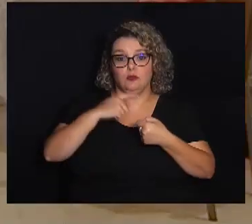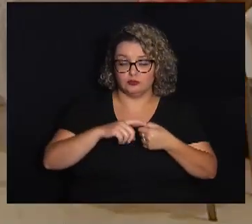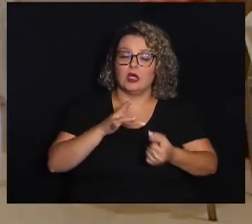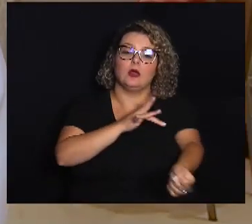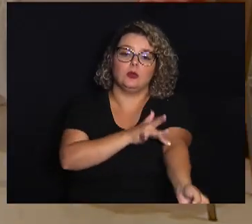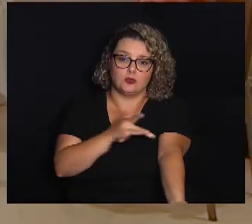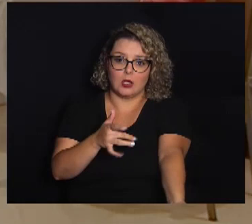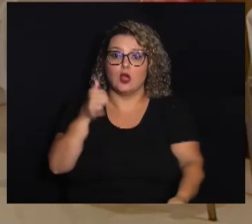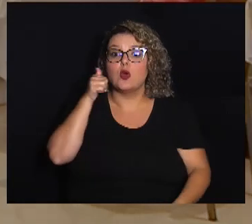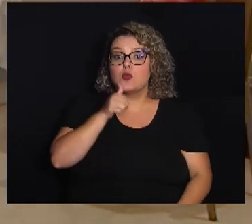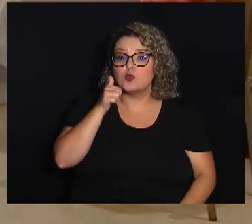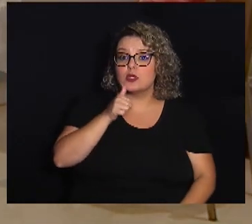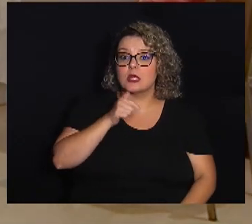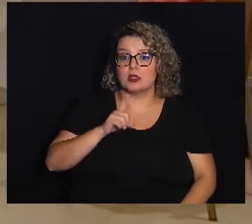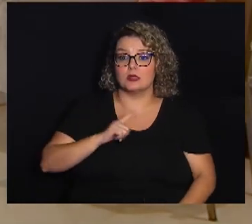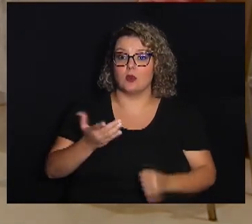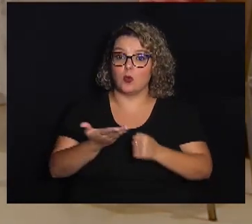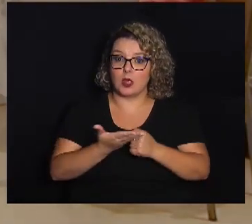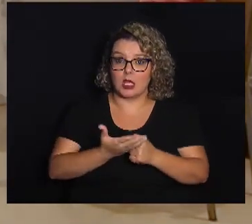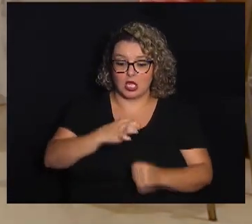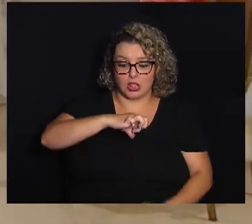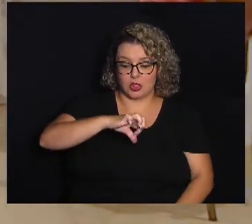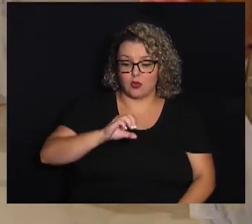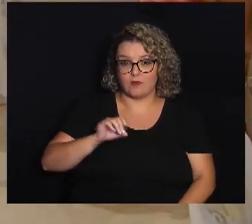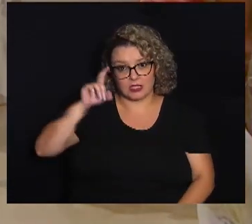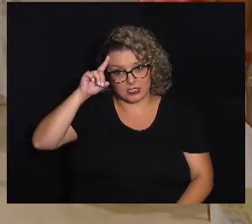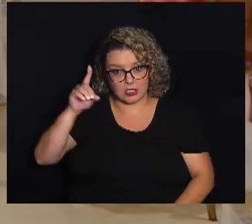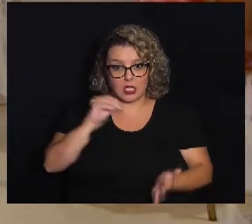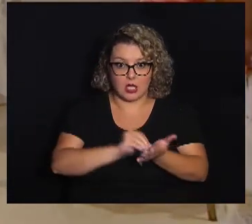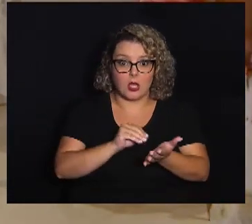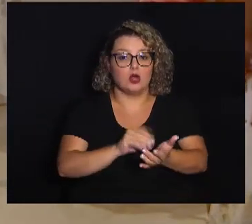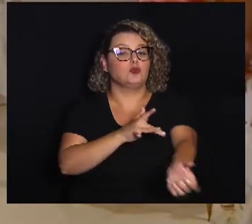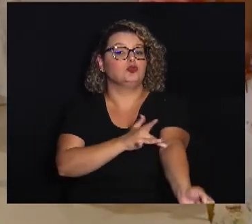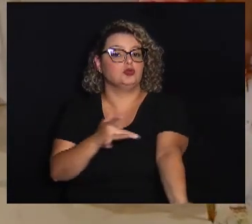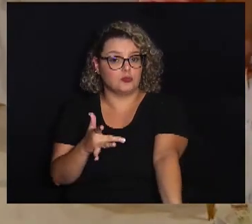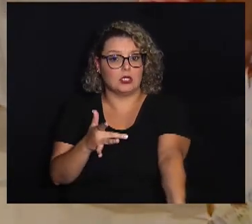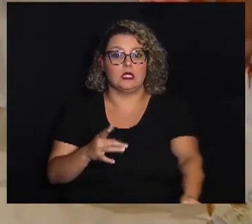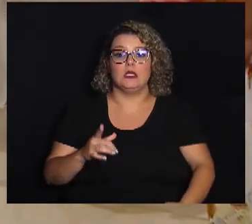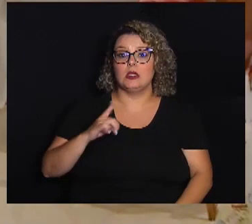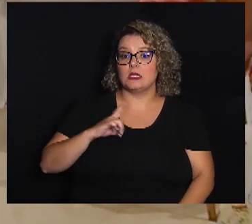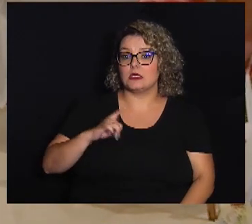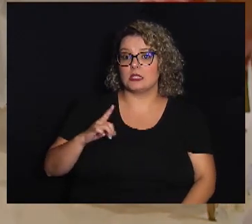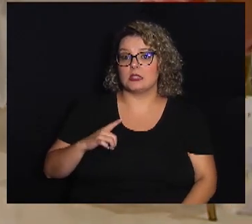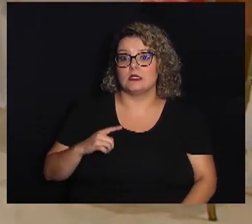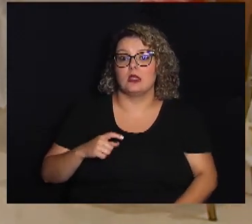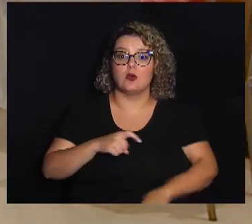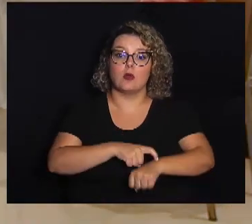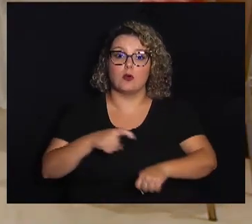doação. Mulheres, você tem que ter um intervalo de 90 dias após a última doação, sendo que você tem um período